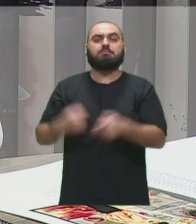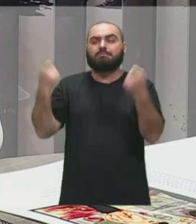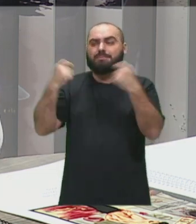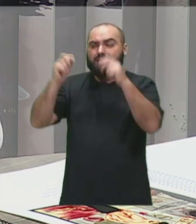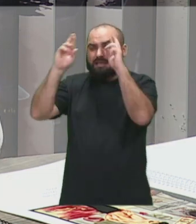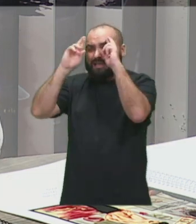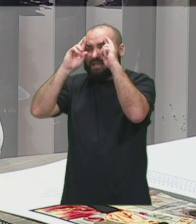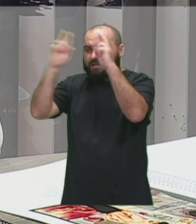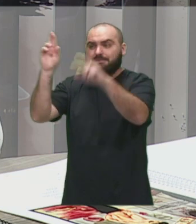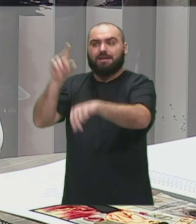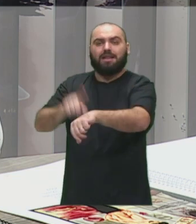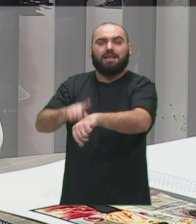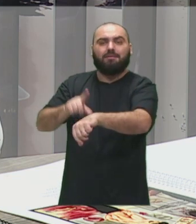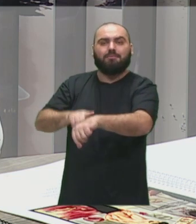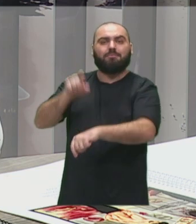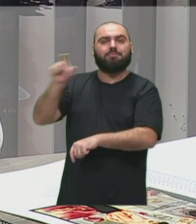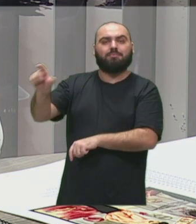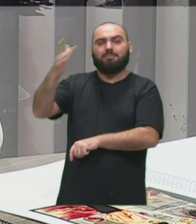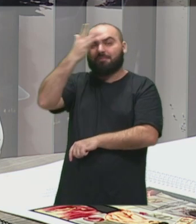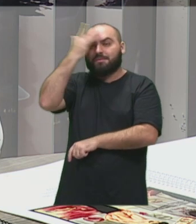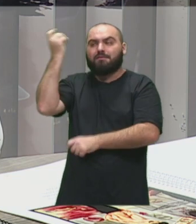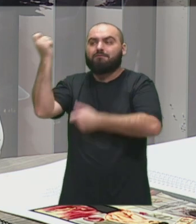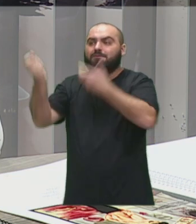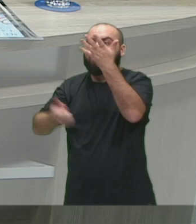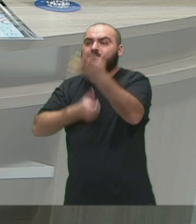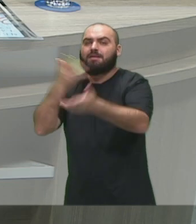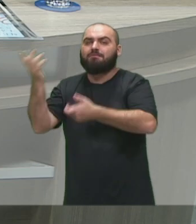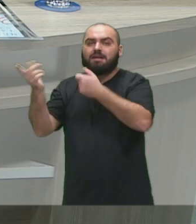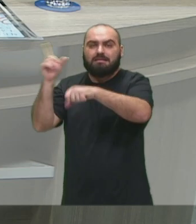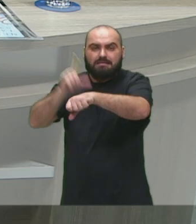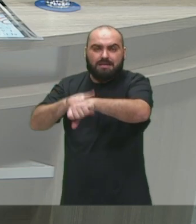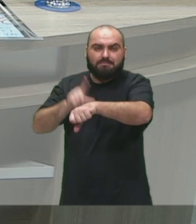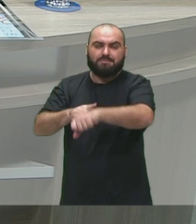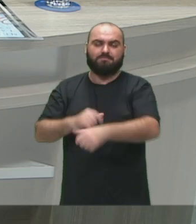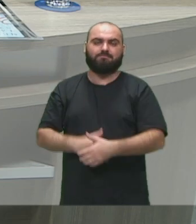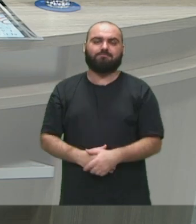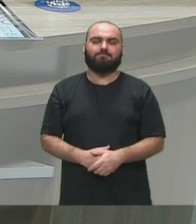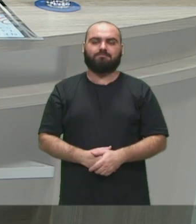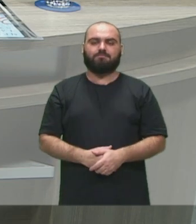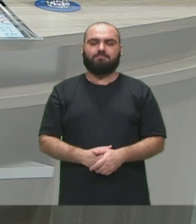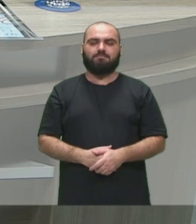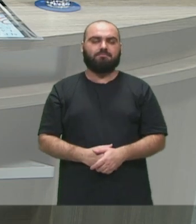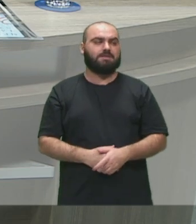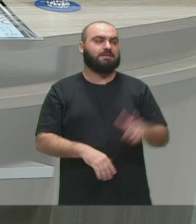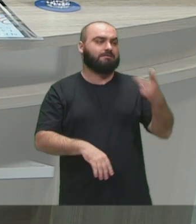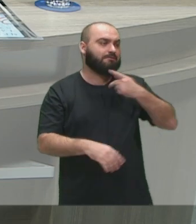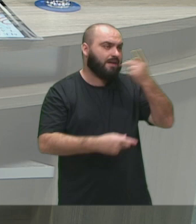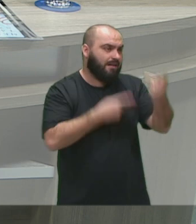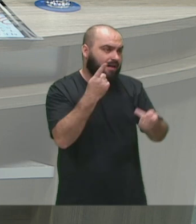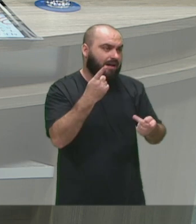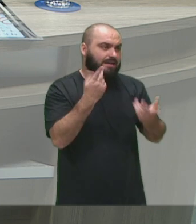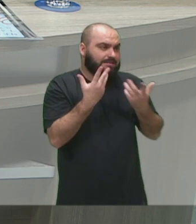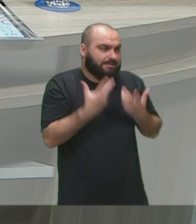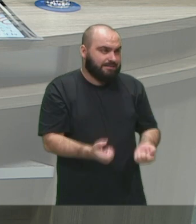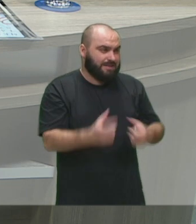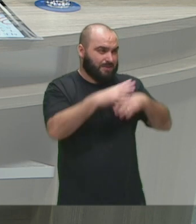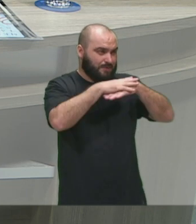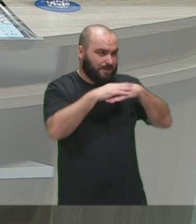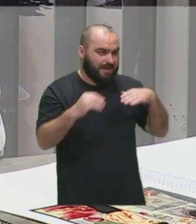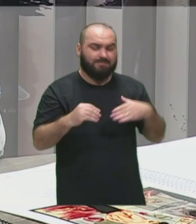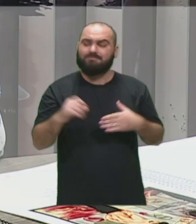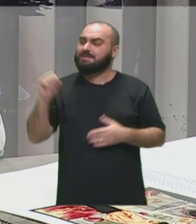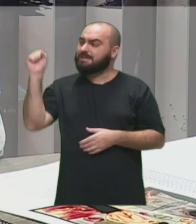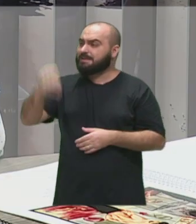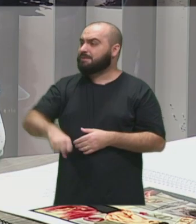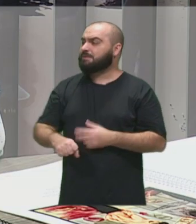o tempo dessa pessoa falar. O tempo de falar, de aceitar e de curar, né? Exatamente, porque eu não posso